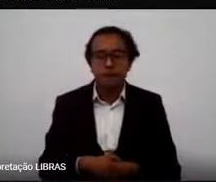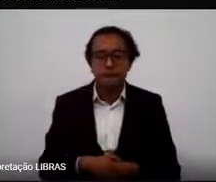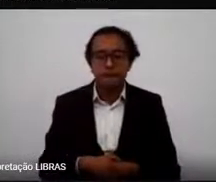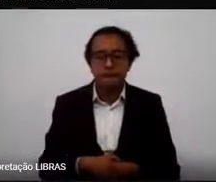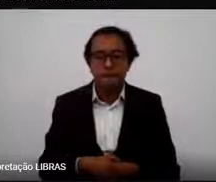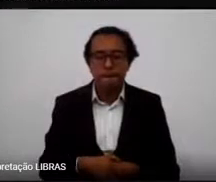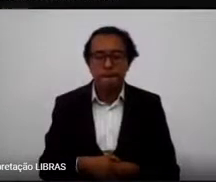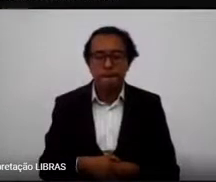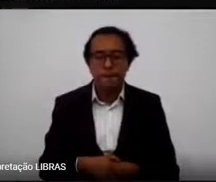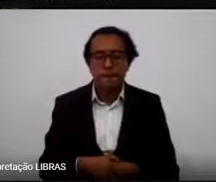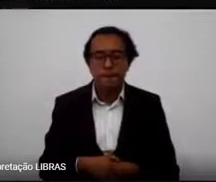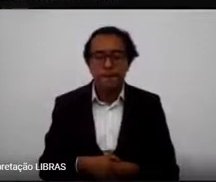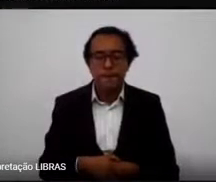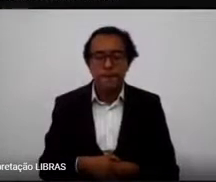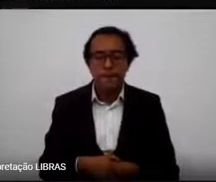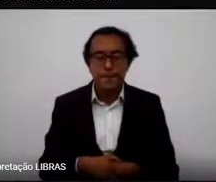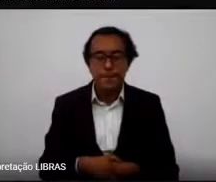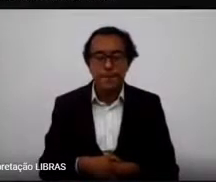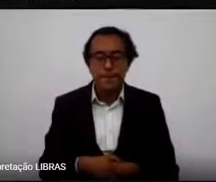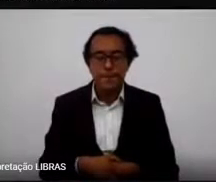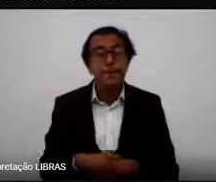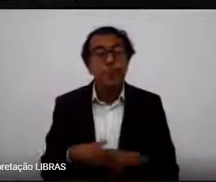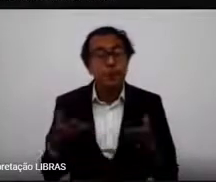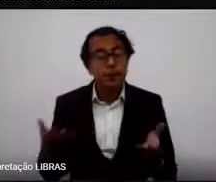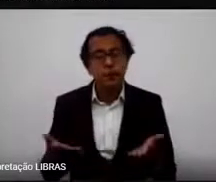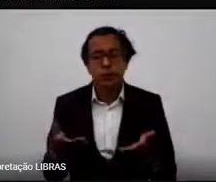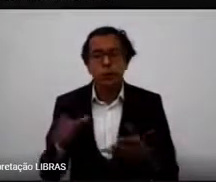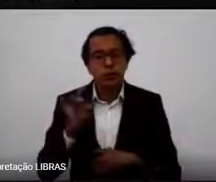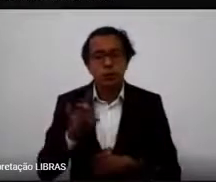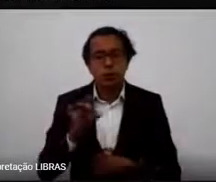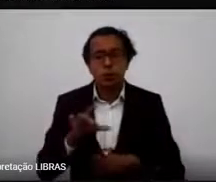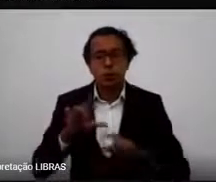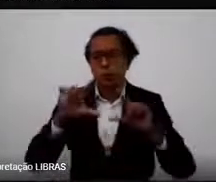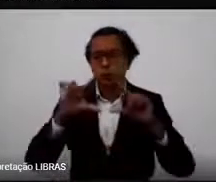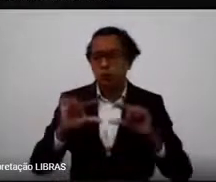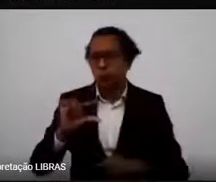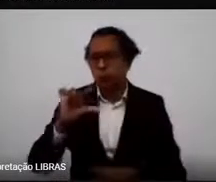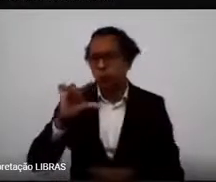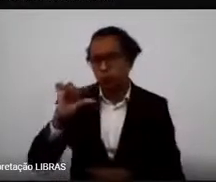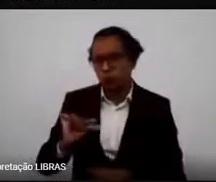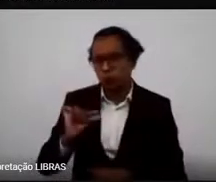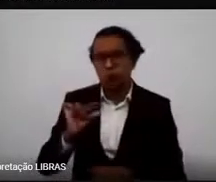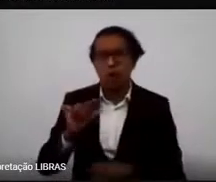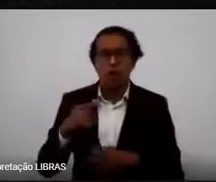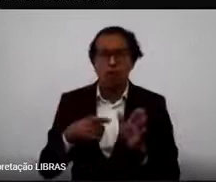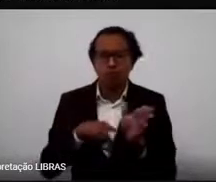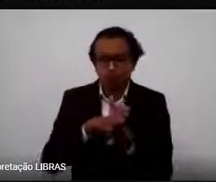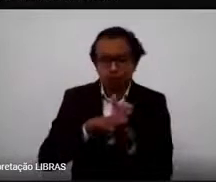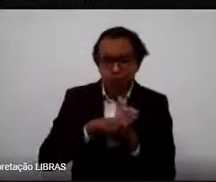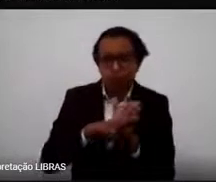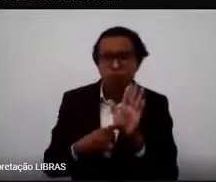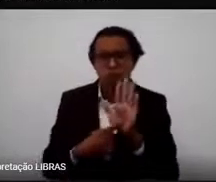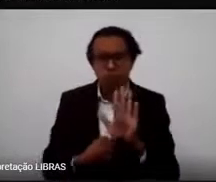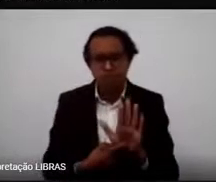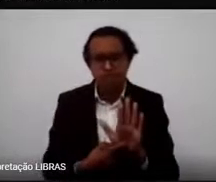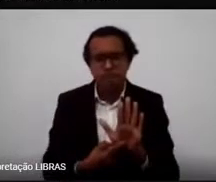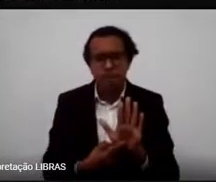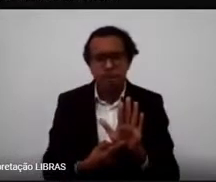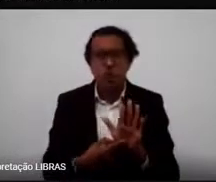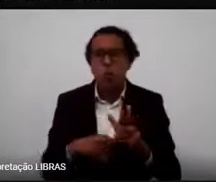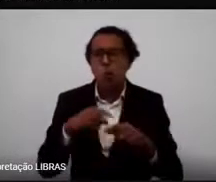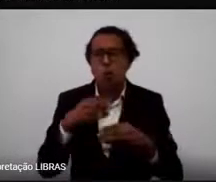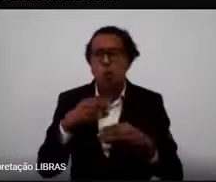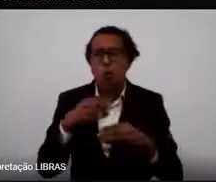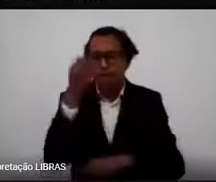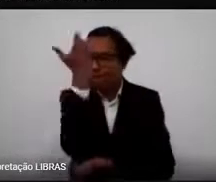Então, é isso um pouco a pesquisa que nós conduzimos. A floresta ela está muito próxima